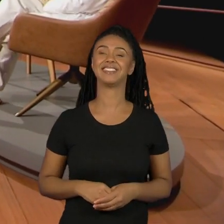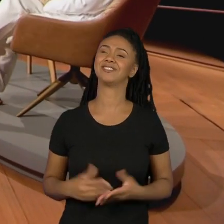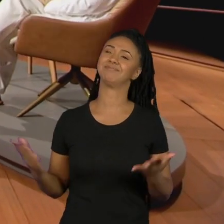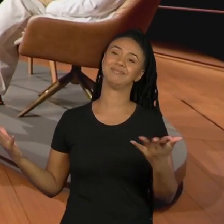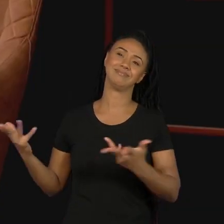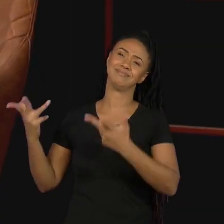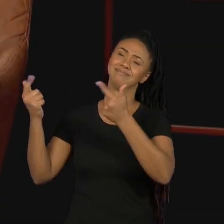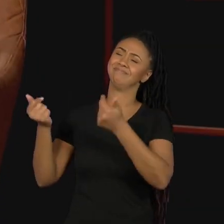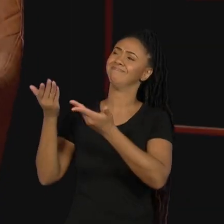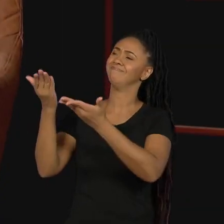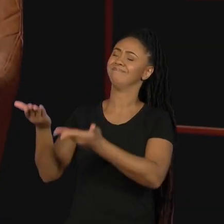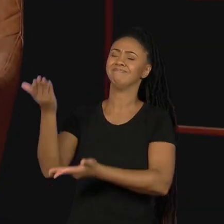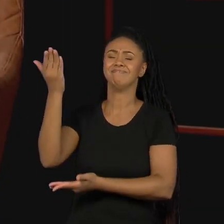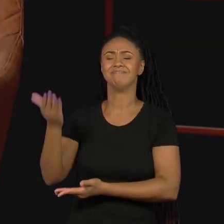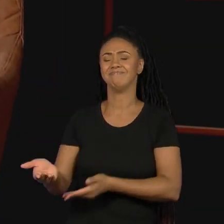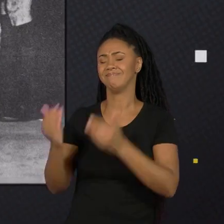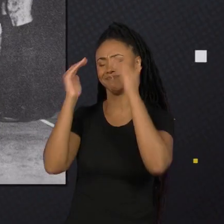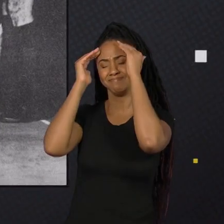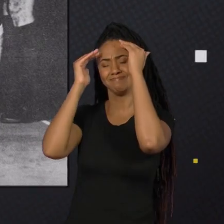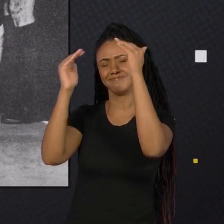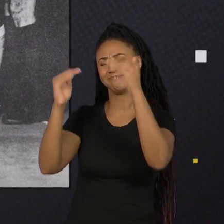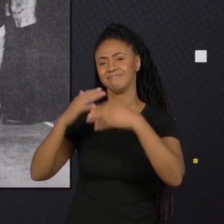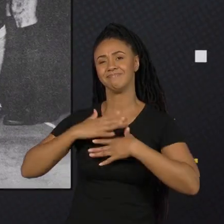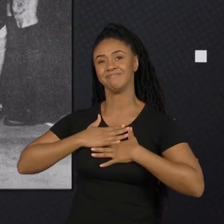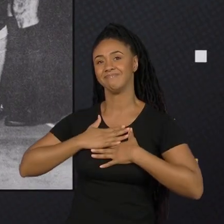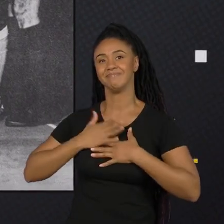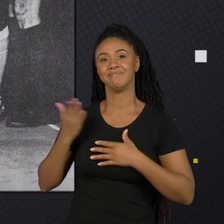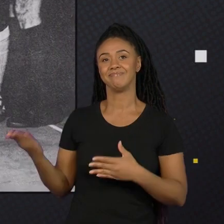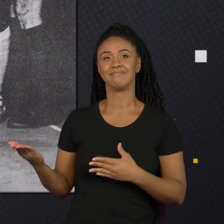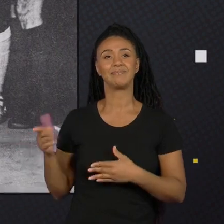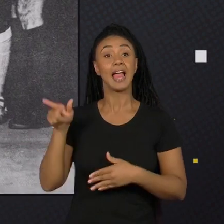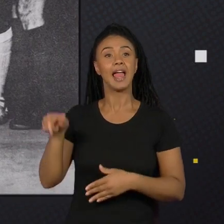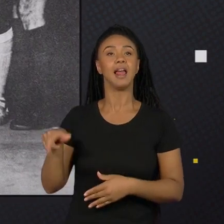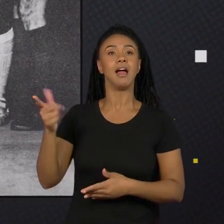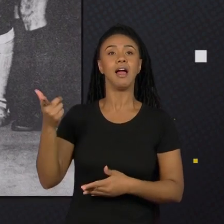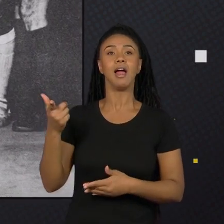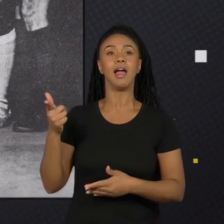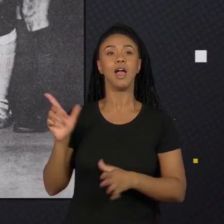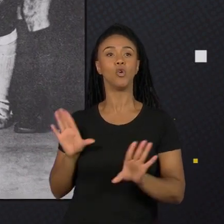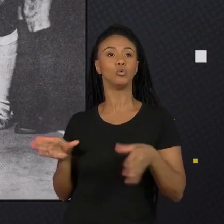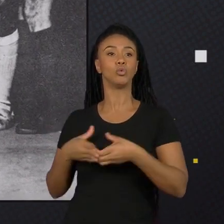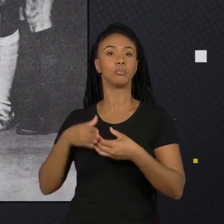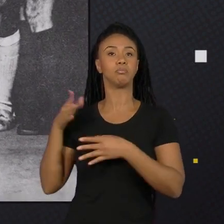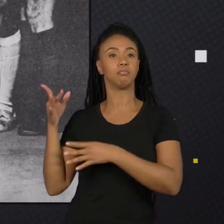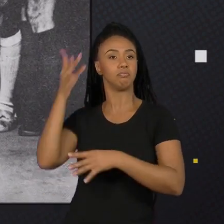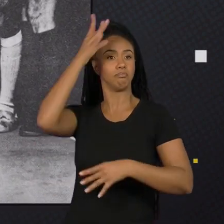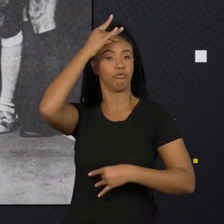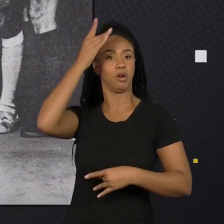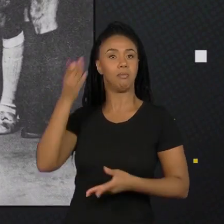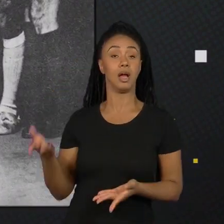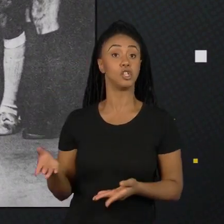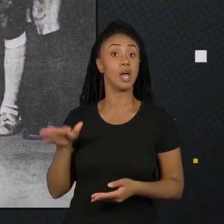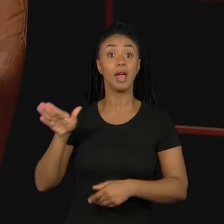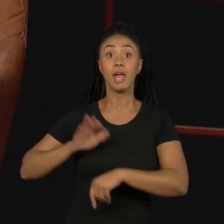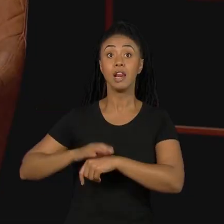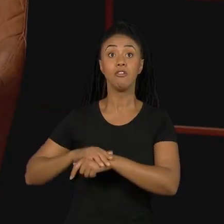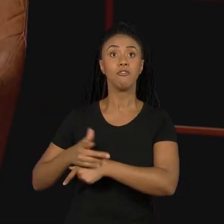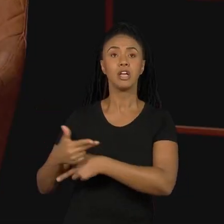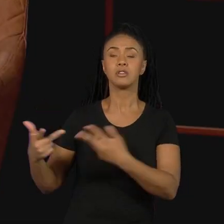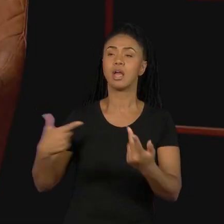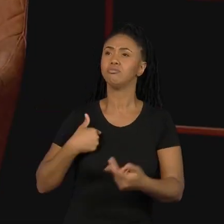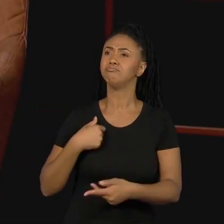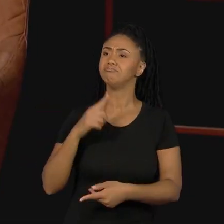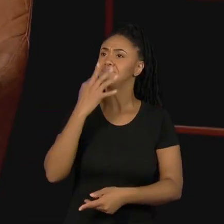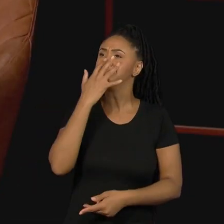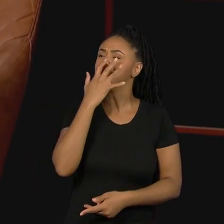tenho respeito por ele, um amor enorme. A banda é performática. O que ele faz, esse cara tem por ele uma admiração e um respeito